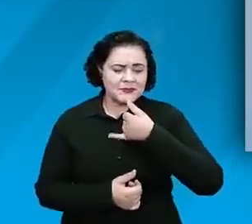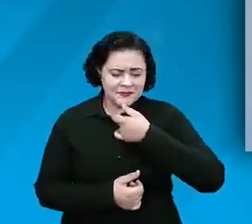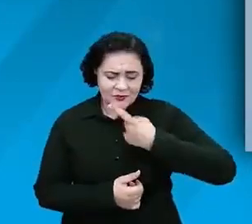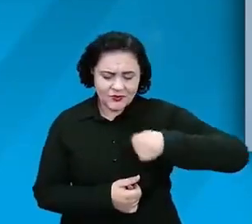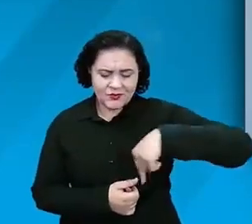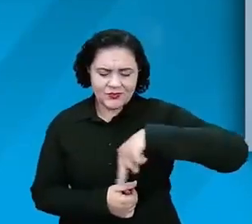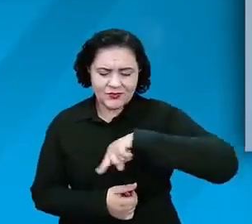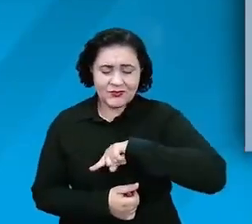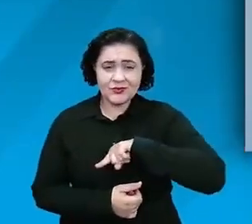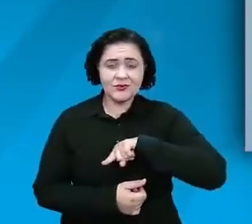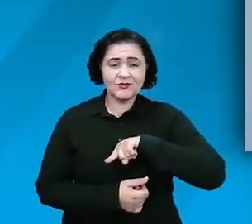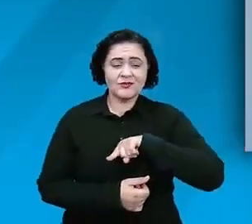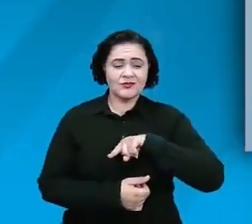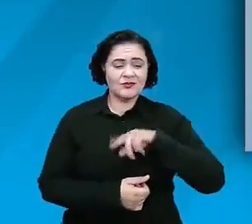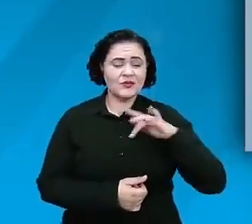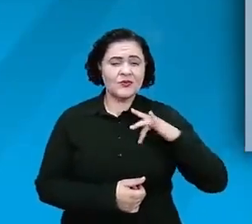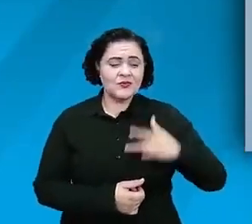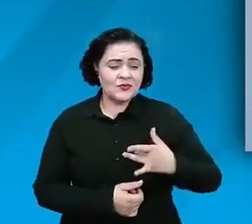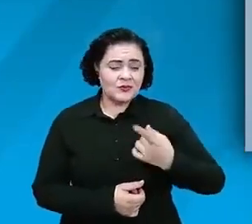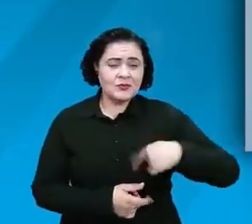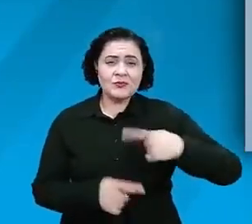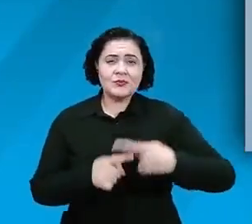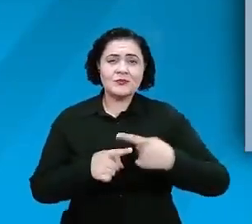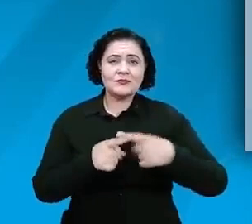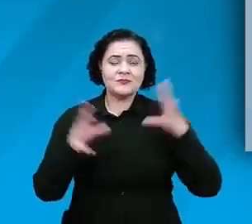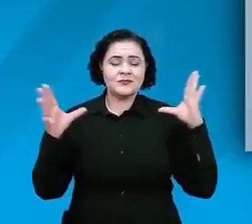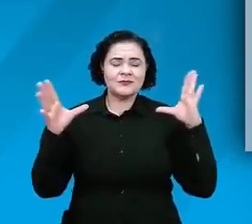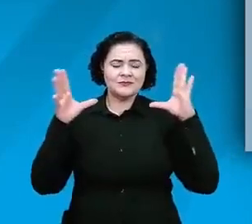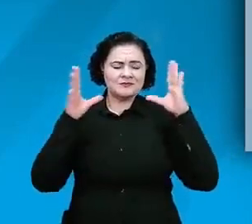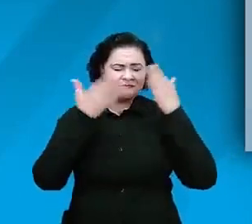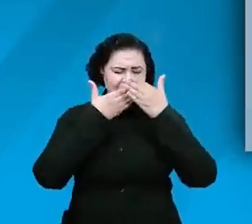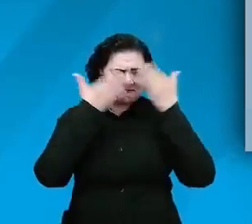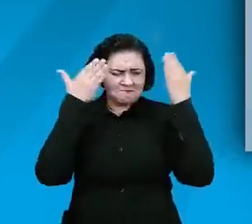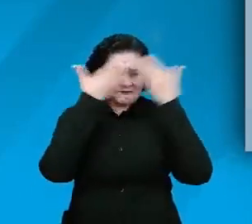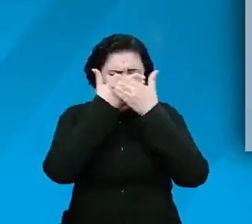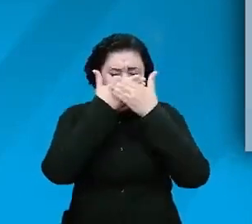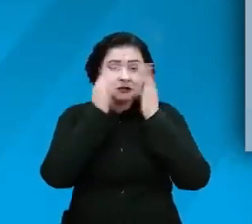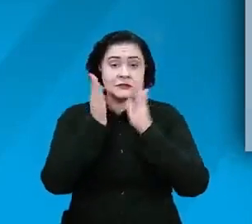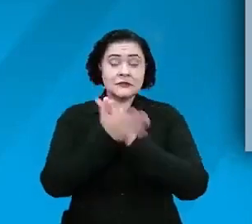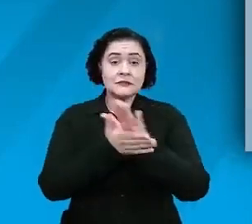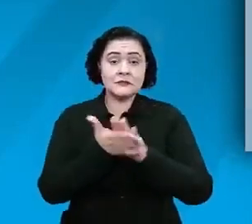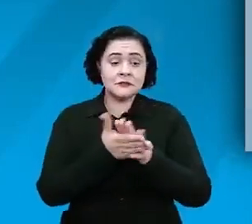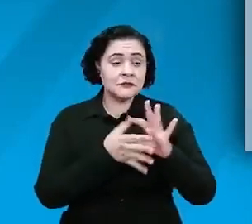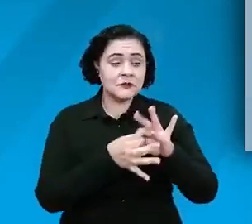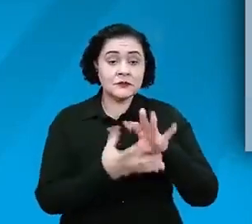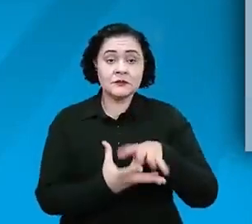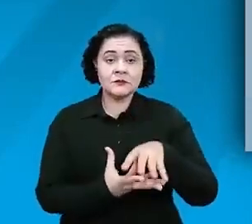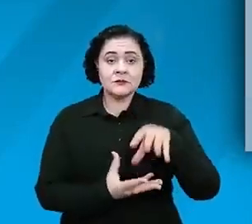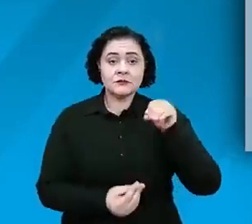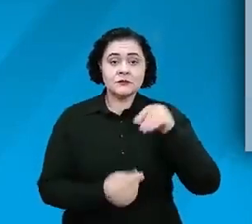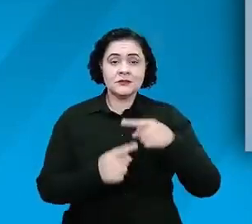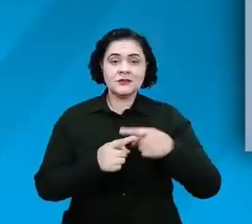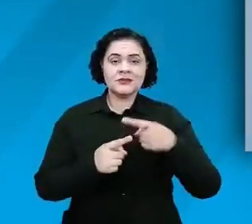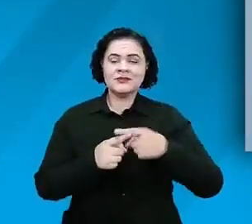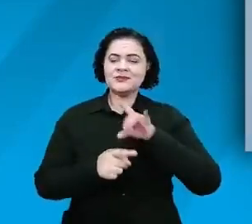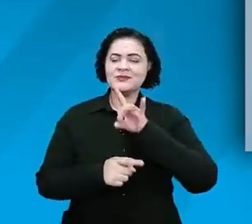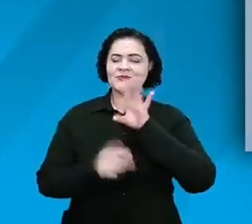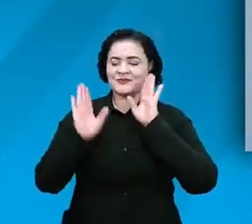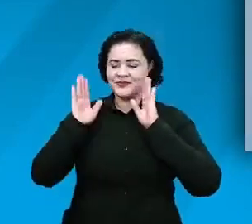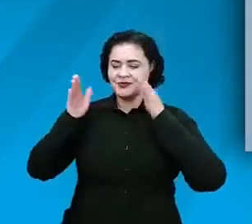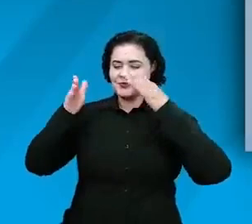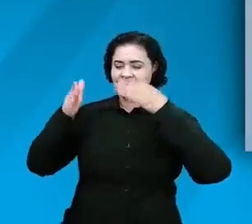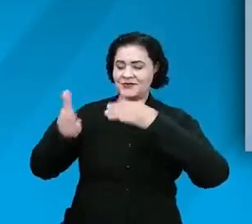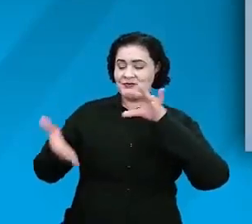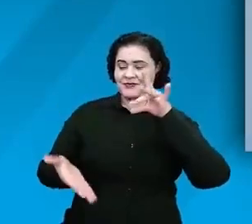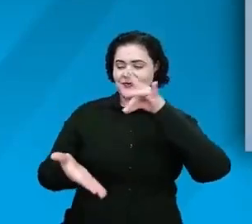de nós, quando fechamos os nossos olhos para as circunstâncias espirituais e nos consagramos